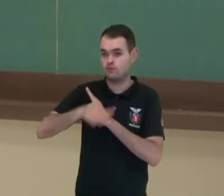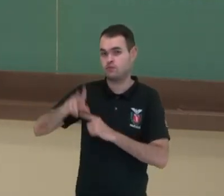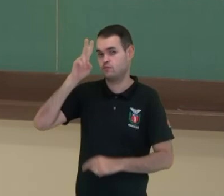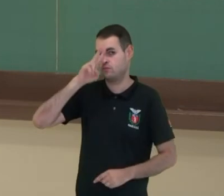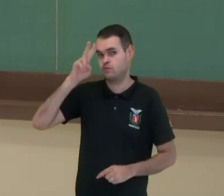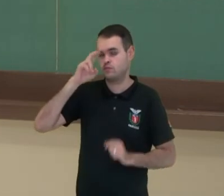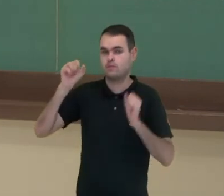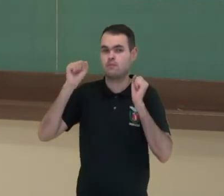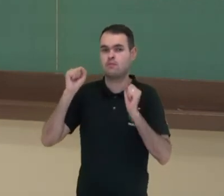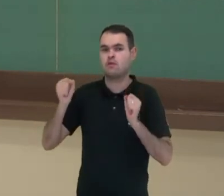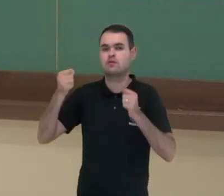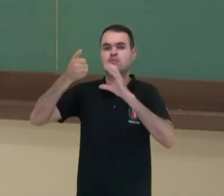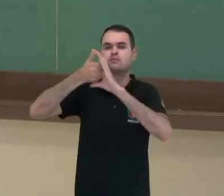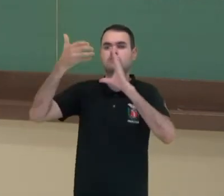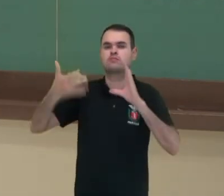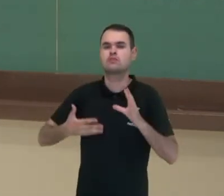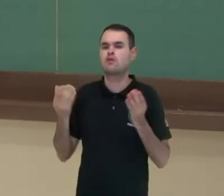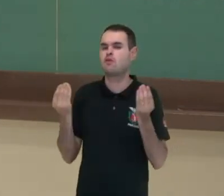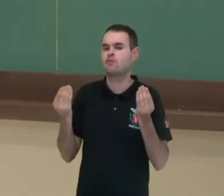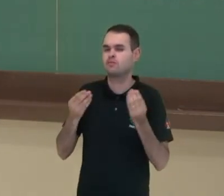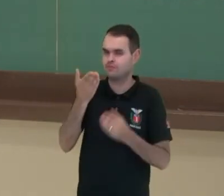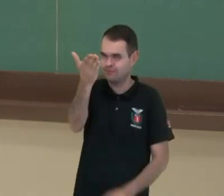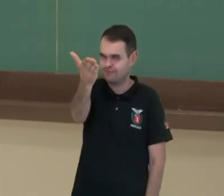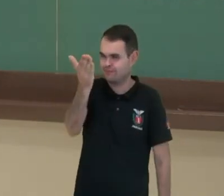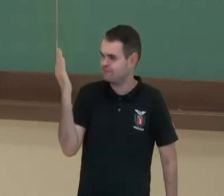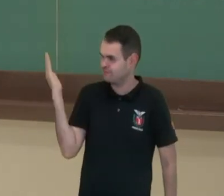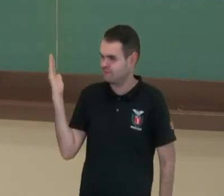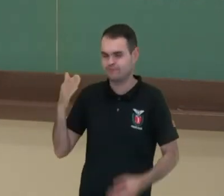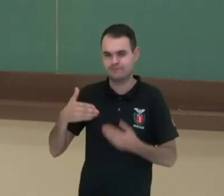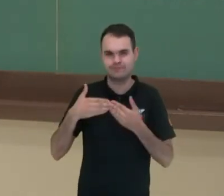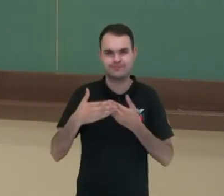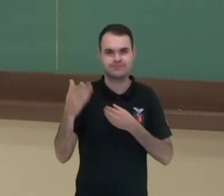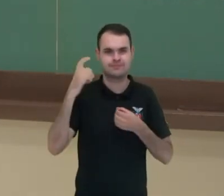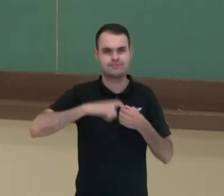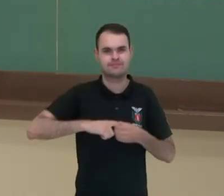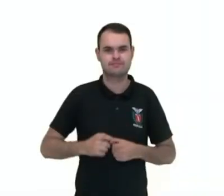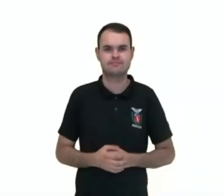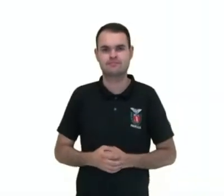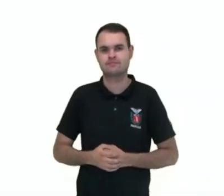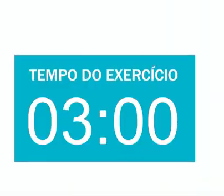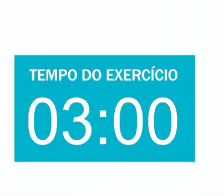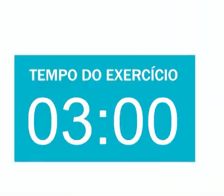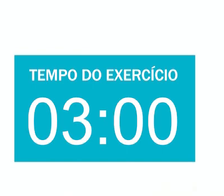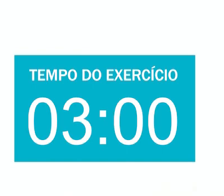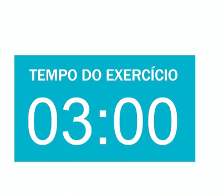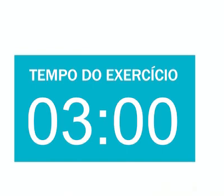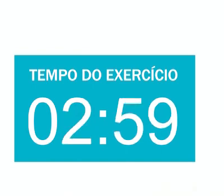podem ser classificadas como... Essa é com vocês de novo, daqui a pouquinho nós voltamos.